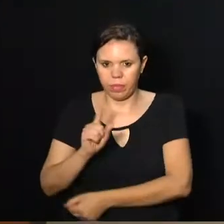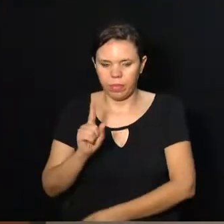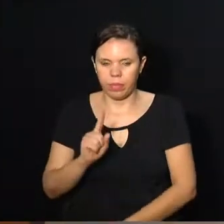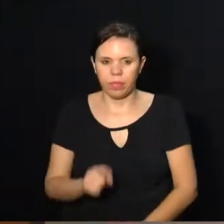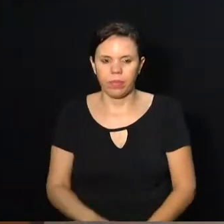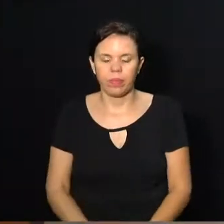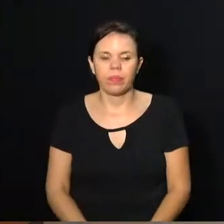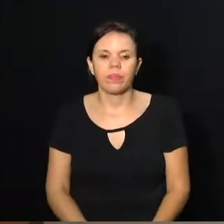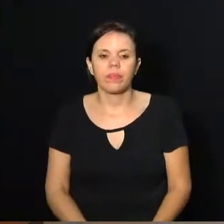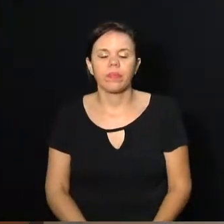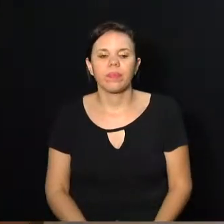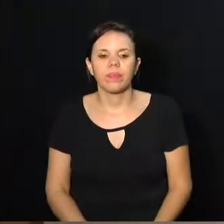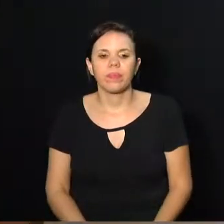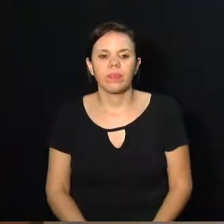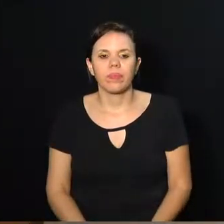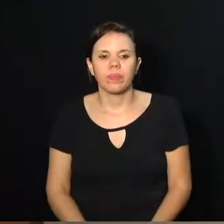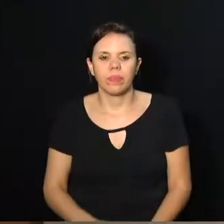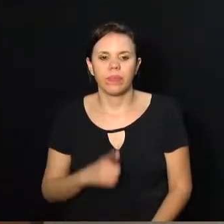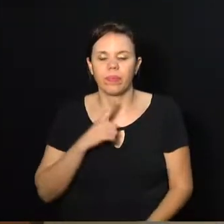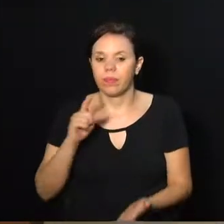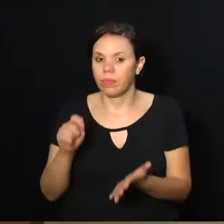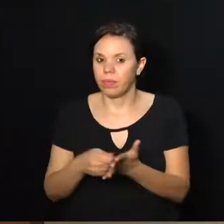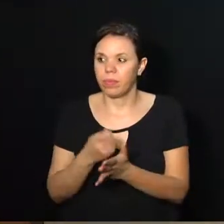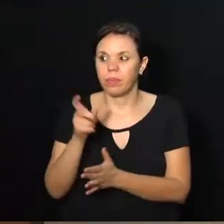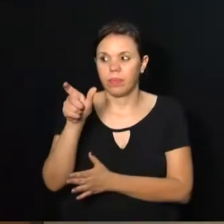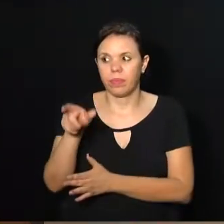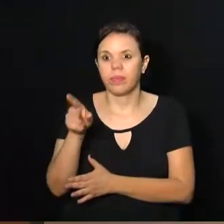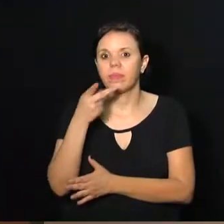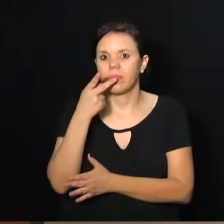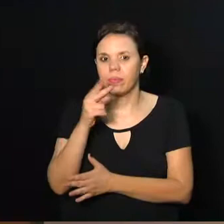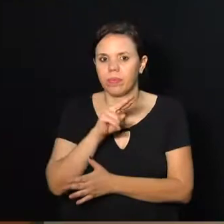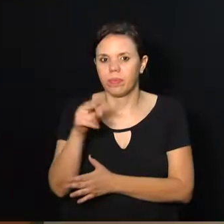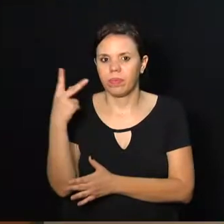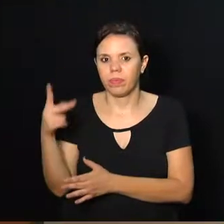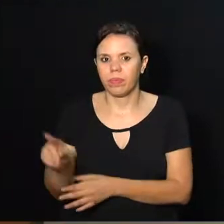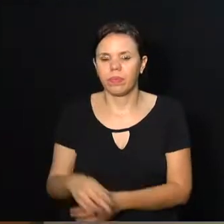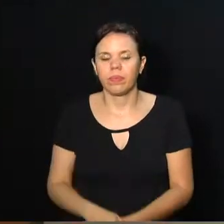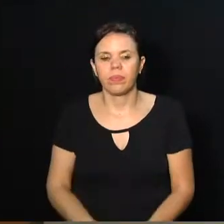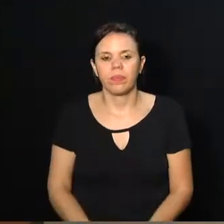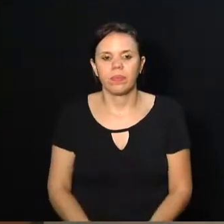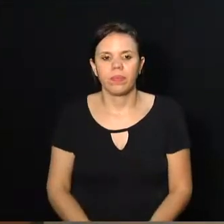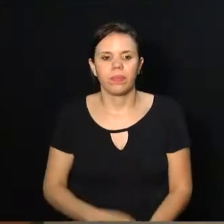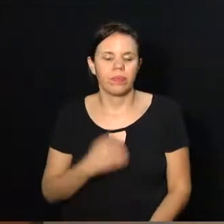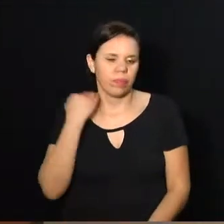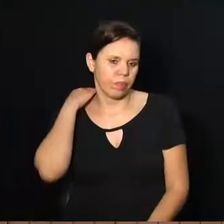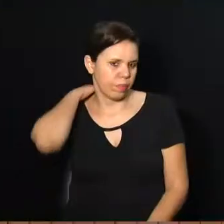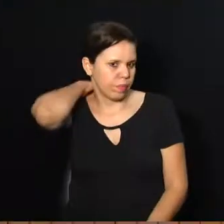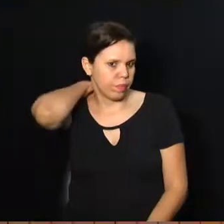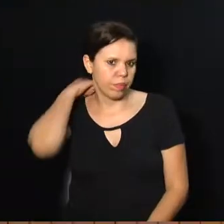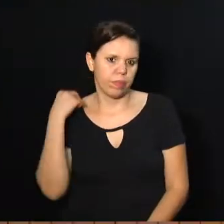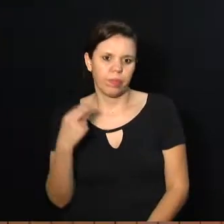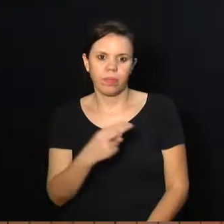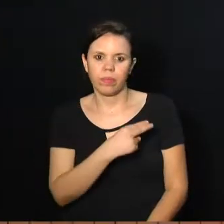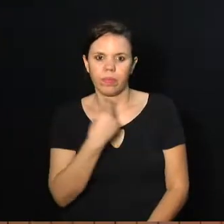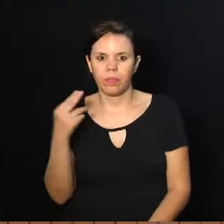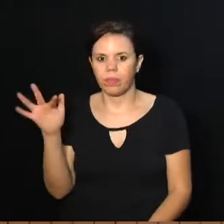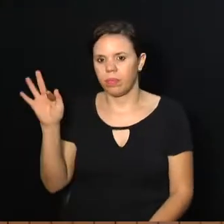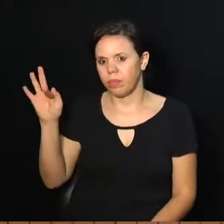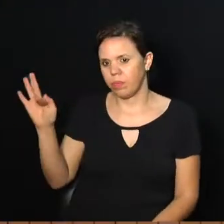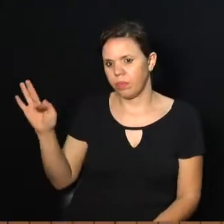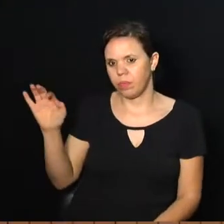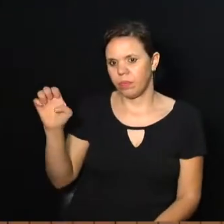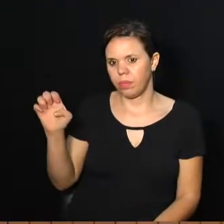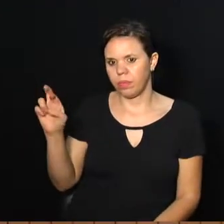Então, tem que ter a autorização dele para citar o nome, né? Verdade. Pois não. Meu nome é Fernanda. Para